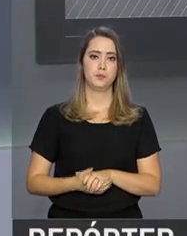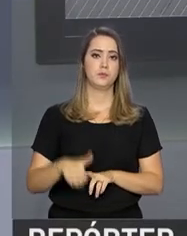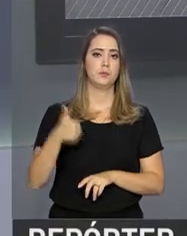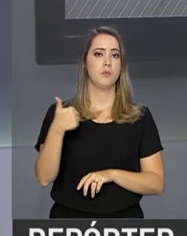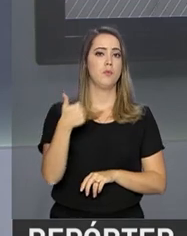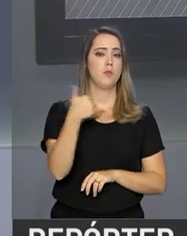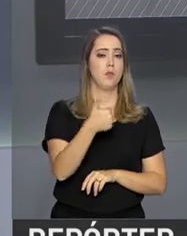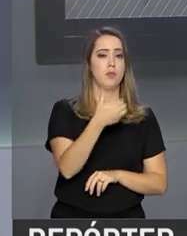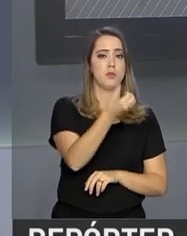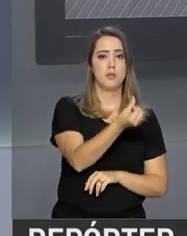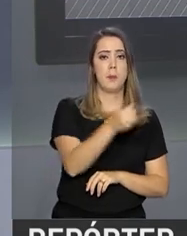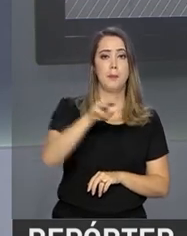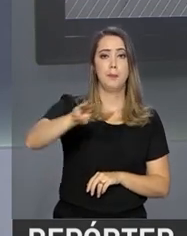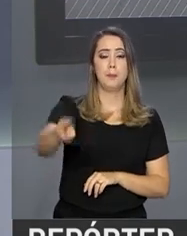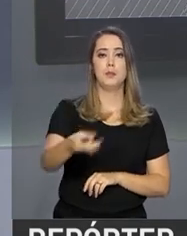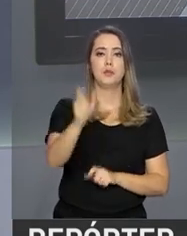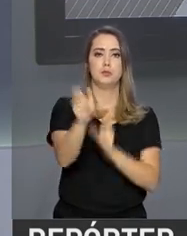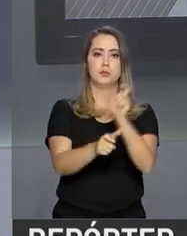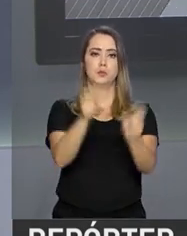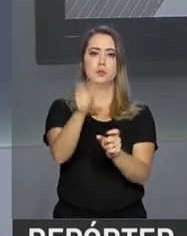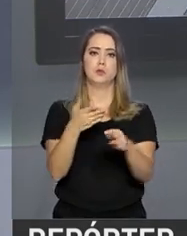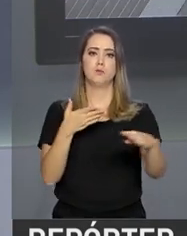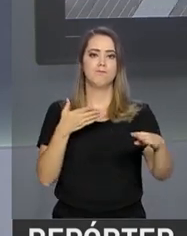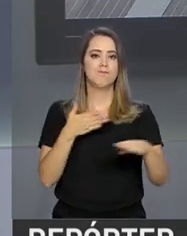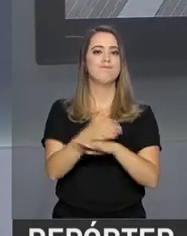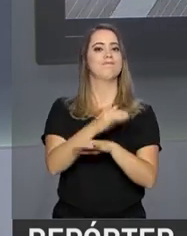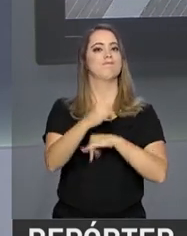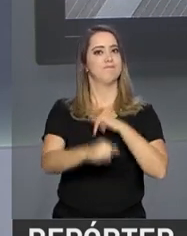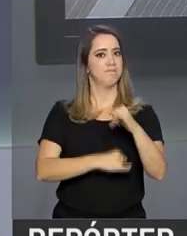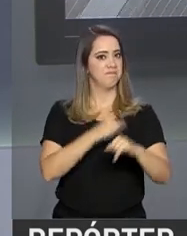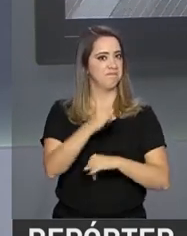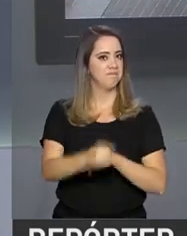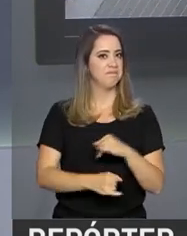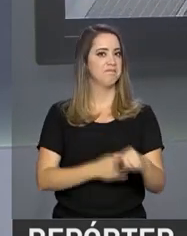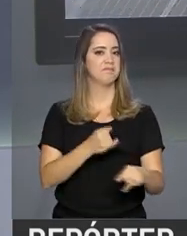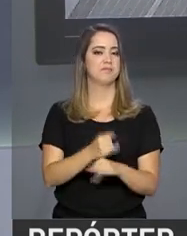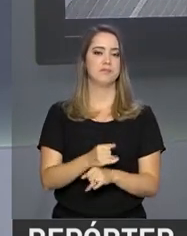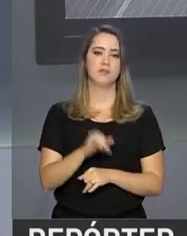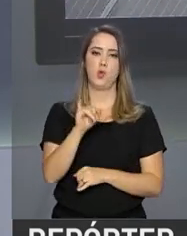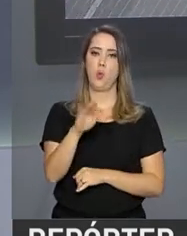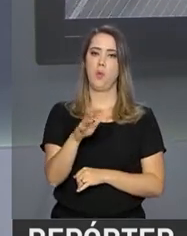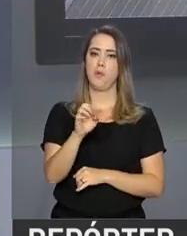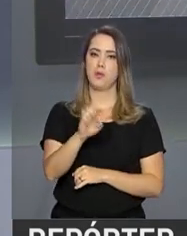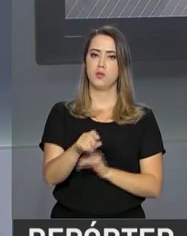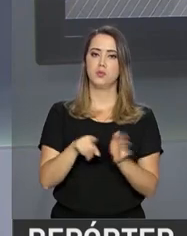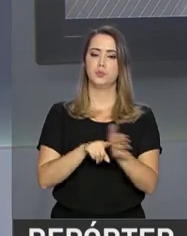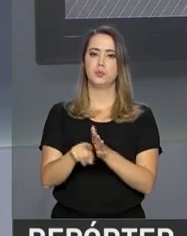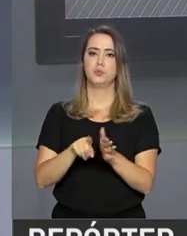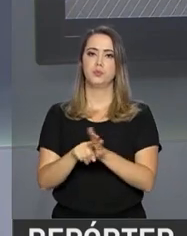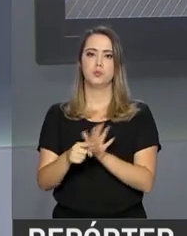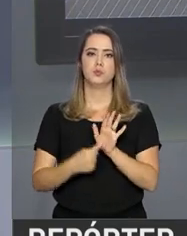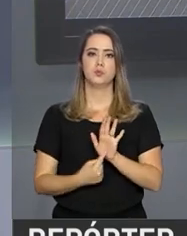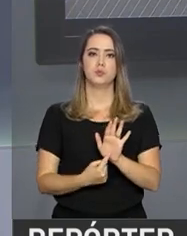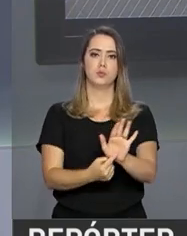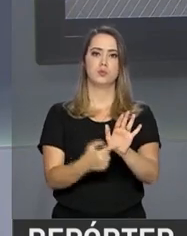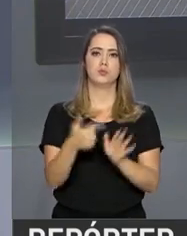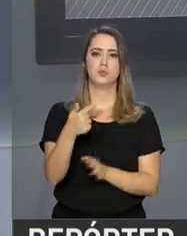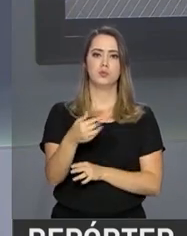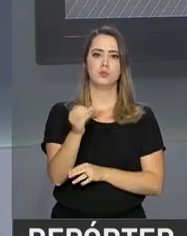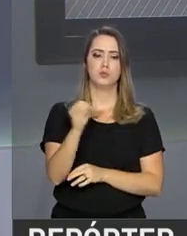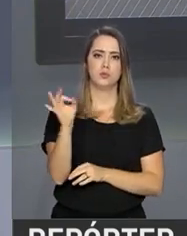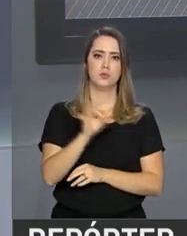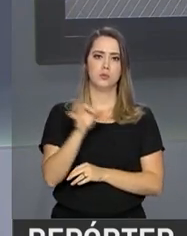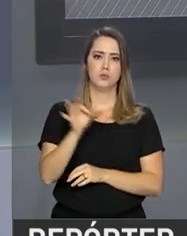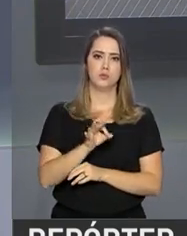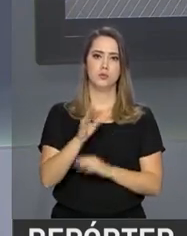116 milhões de brasileiros têm acesso à internet de acordo com o ibge os números também mostram que 70%